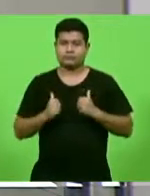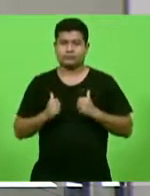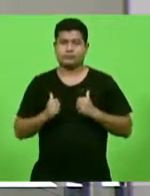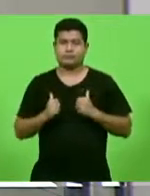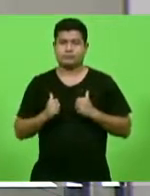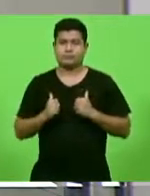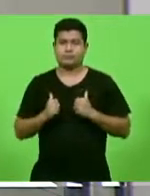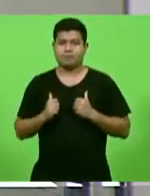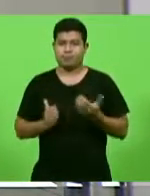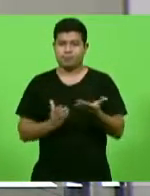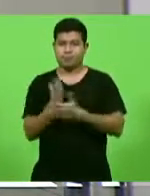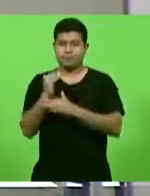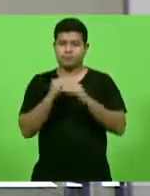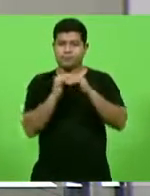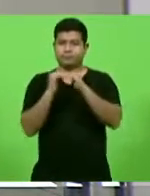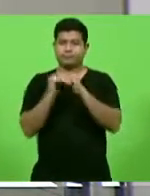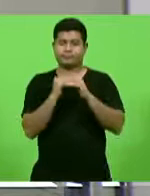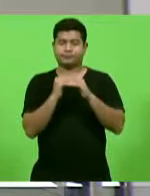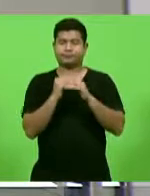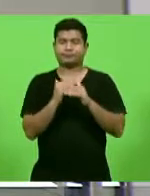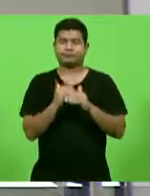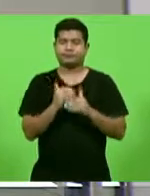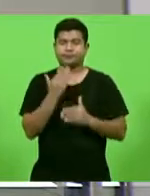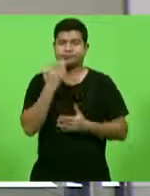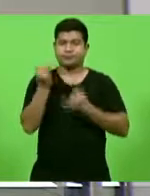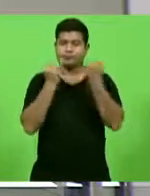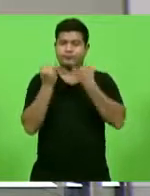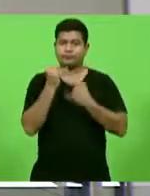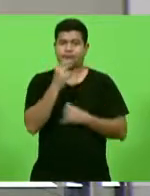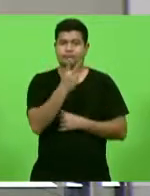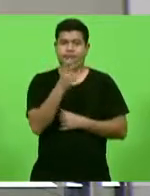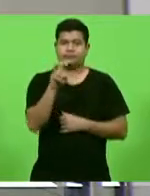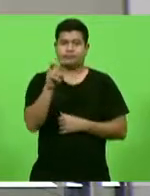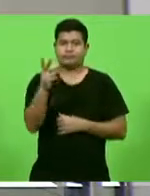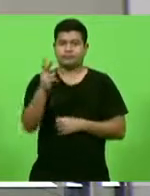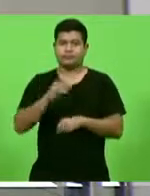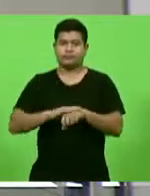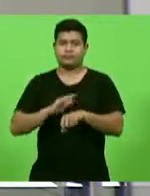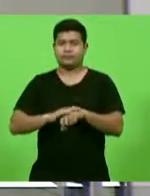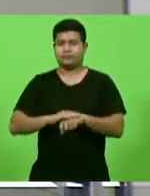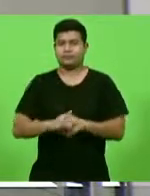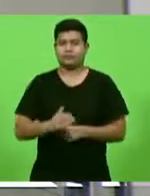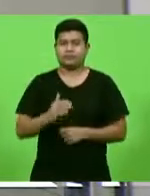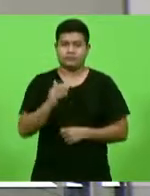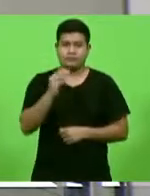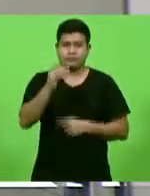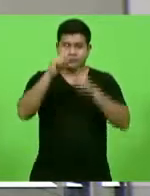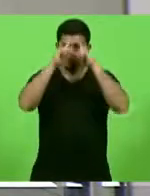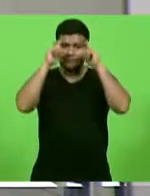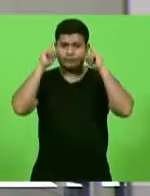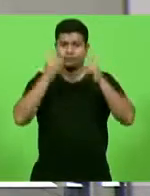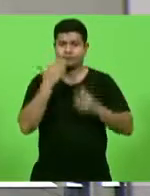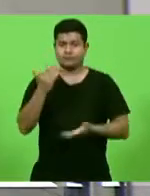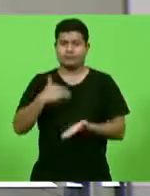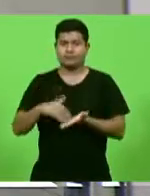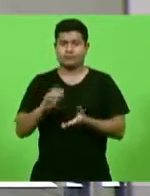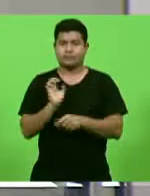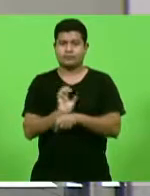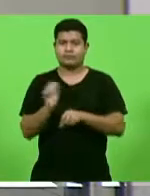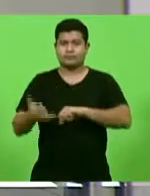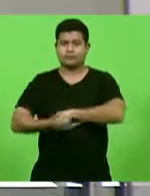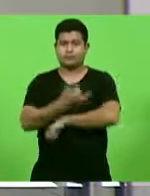como se encontra. Aprovado por unanimidade. Pedido de informação 252, autor deputado Neudi Sareta, solicitando ao secretário de